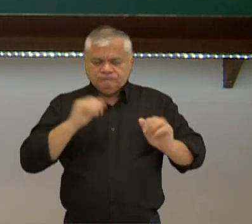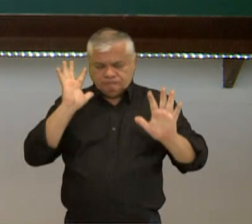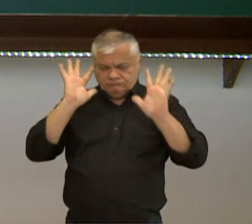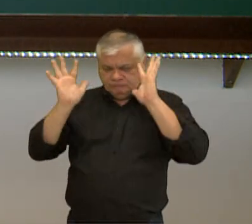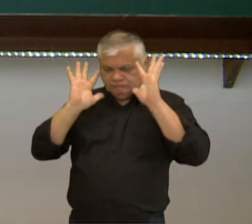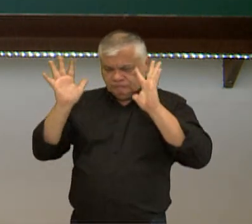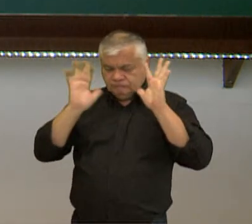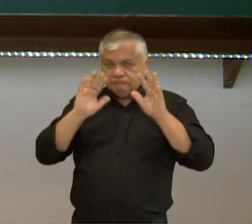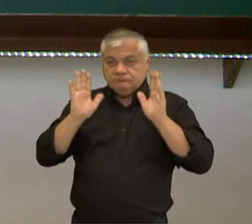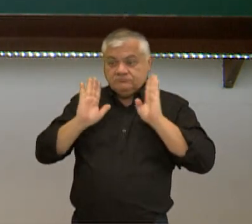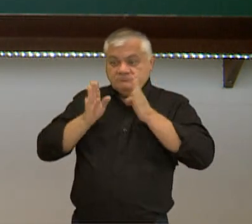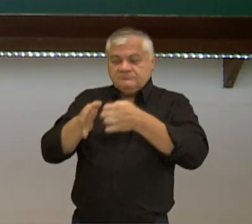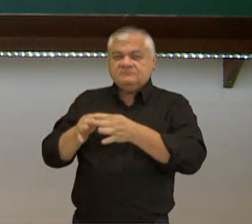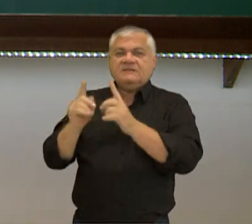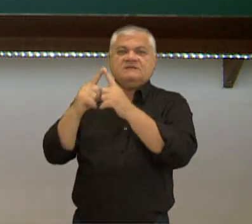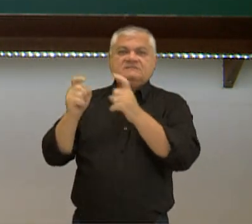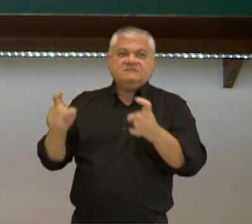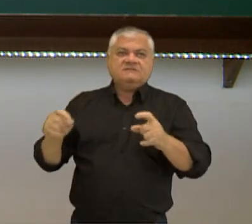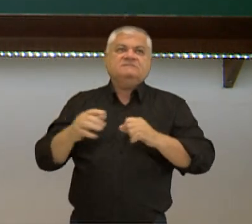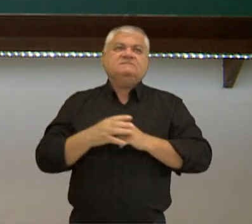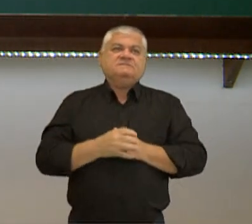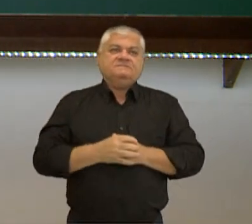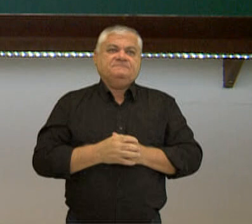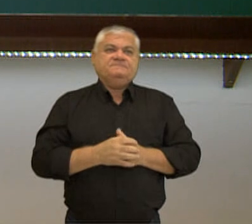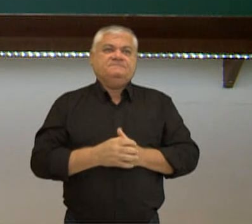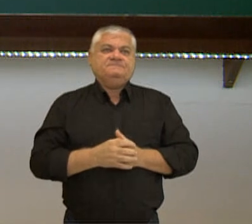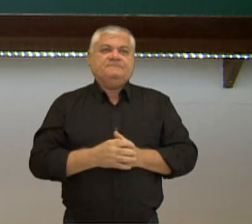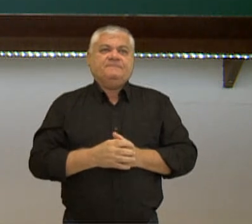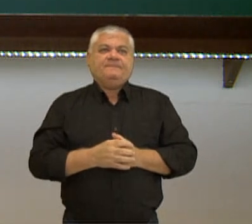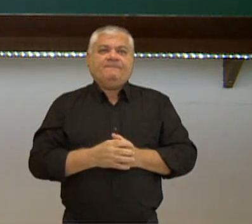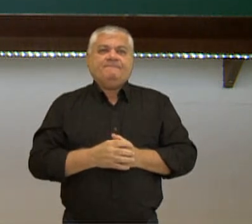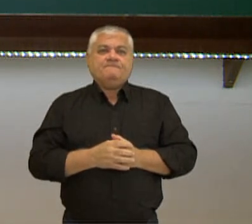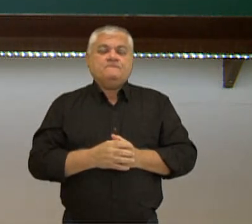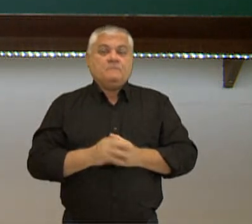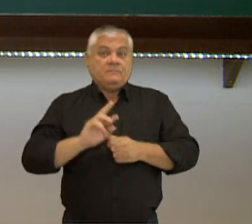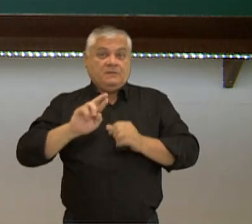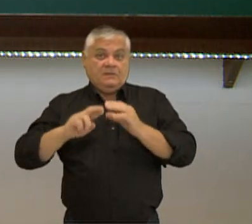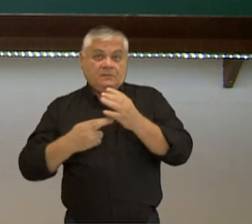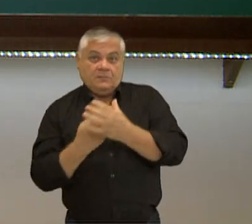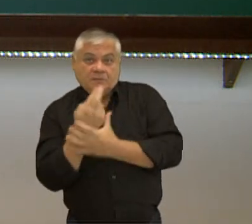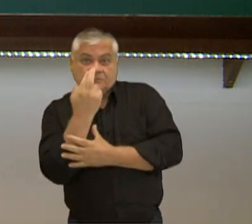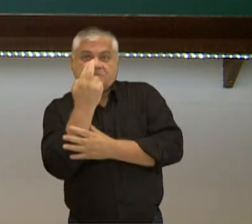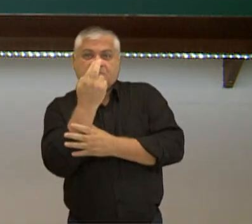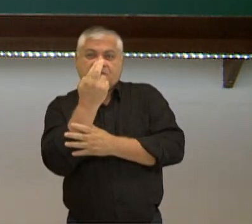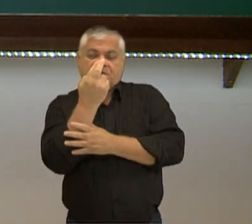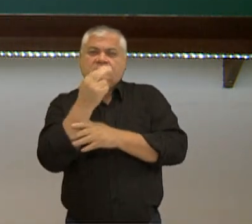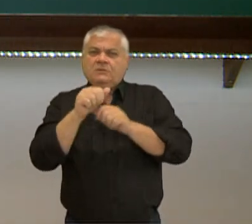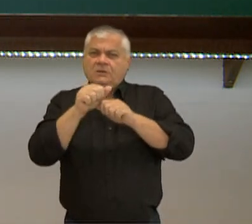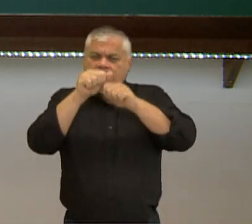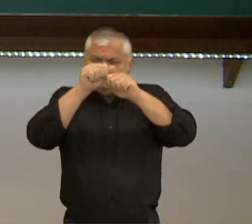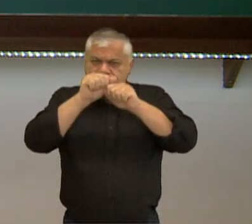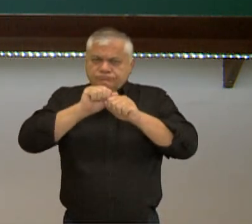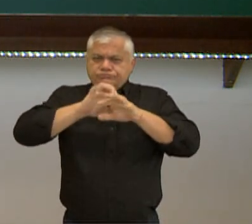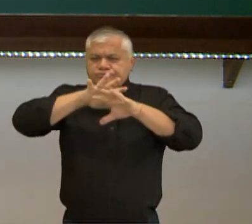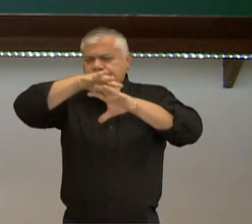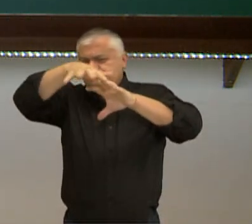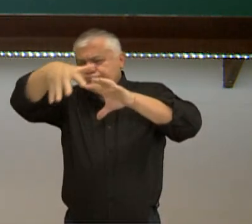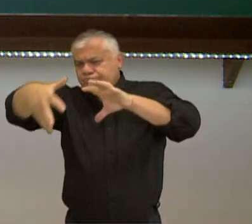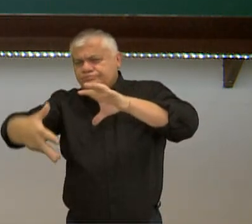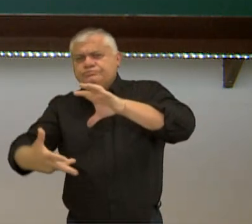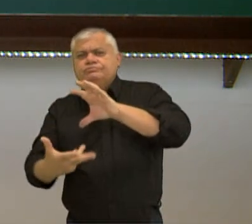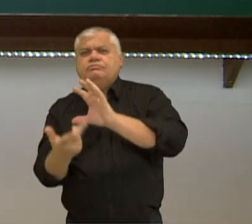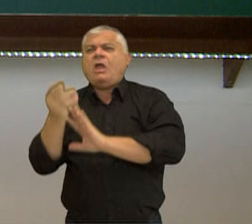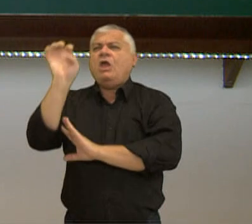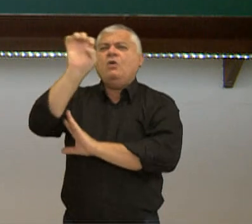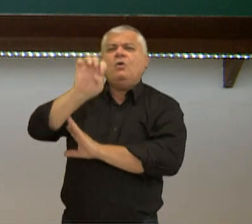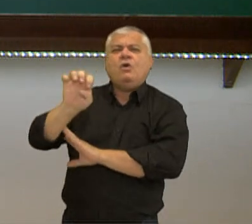relacionado à ciência. Ótimo, então vamos lá. O Renascimento espalhou-se por muitas partes da Europa